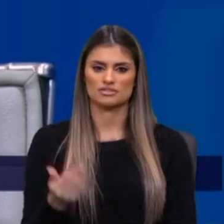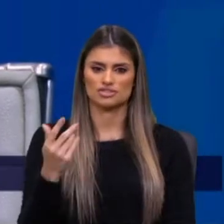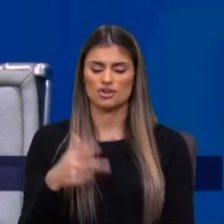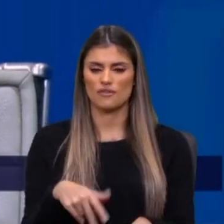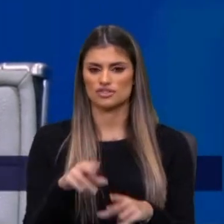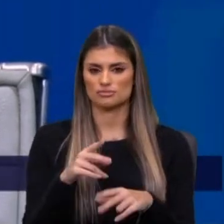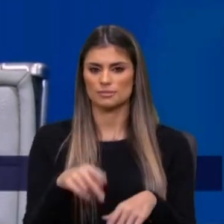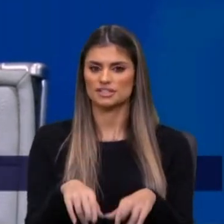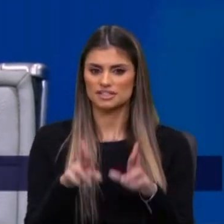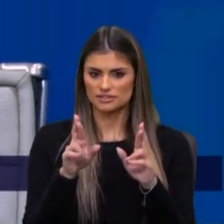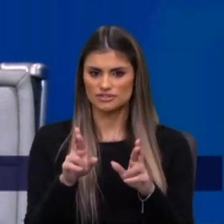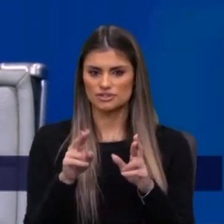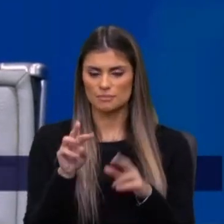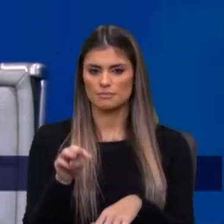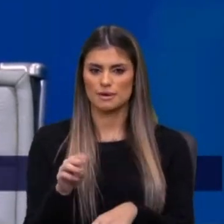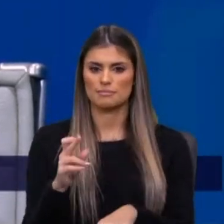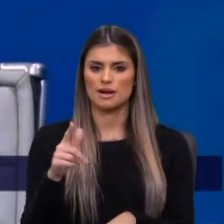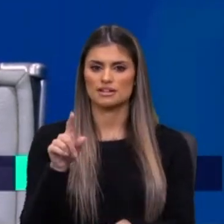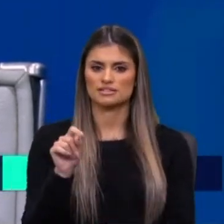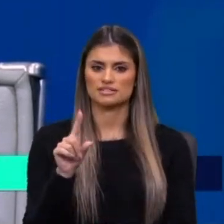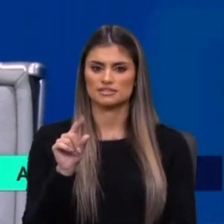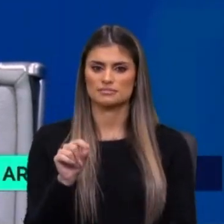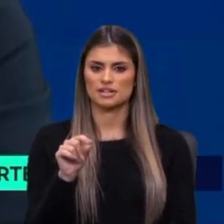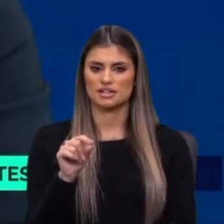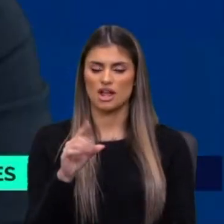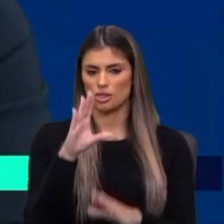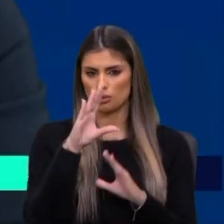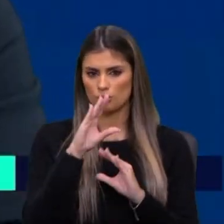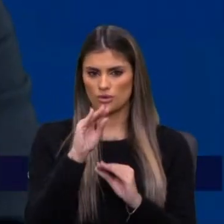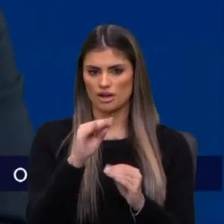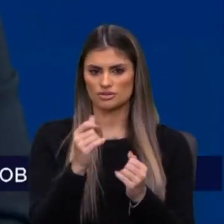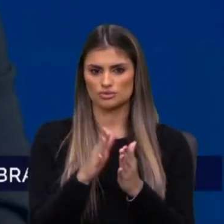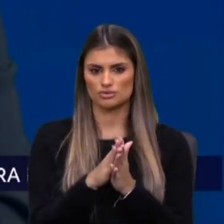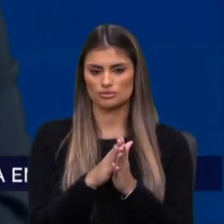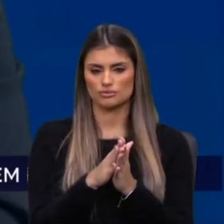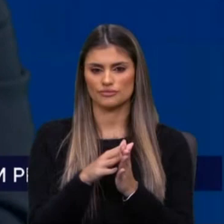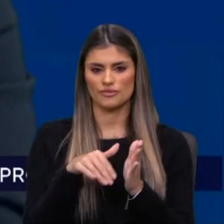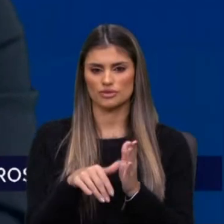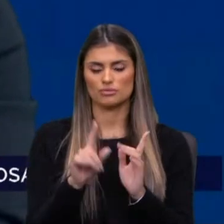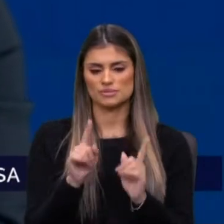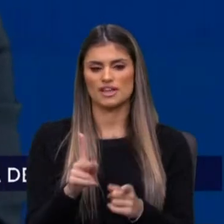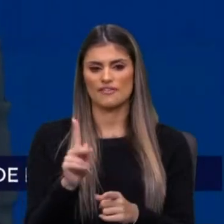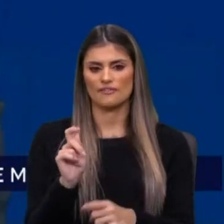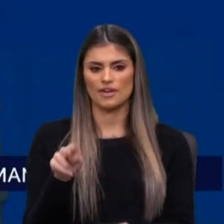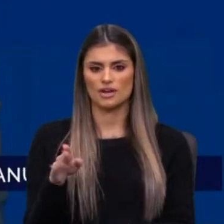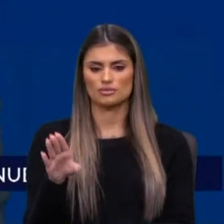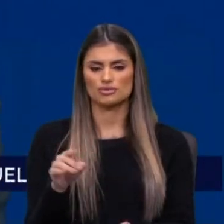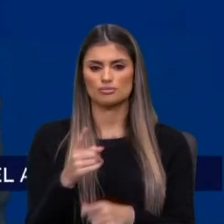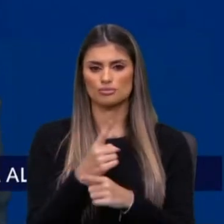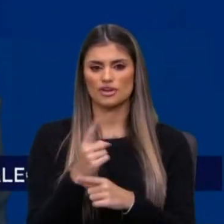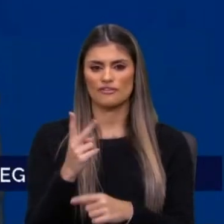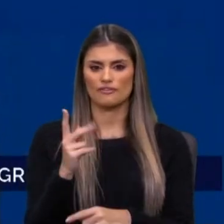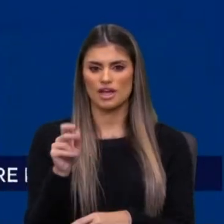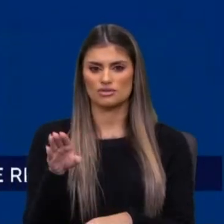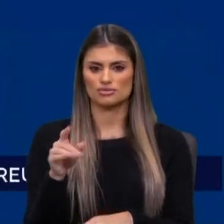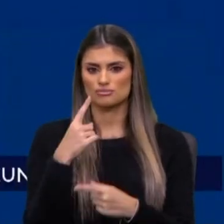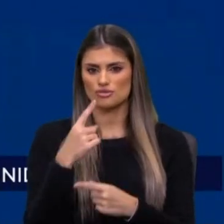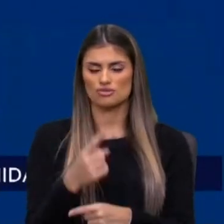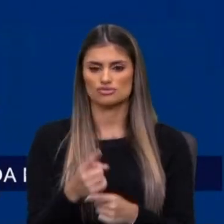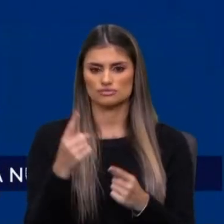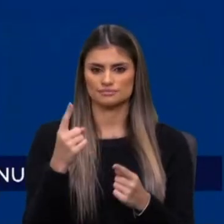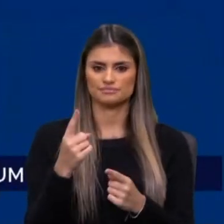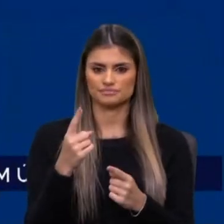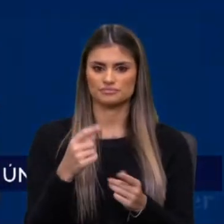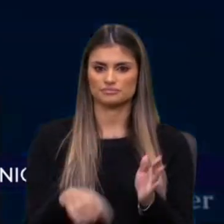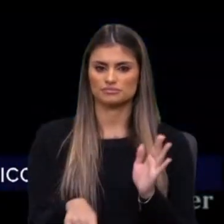expectativas líquidas para Marte e também para a nossa Lua. É tudo provocações. Vamos começar por Vênus, porque Vênus mostra-nos que é cada vez mais